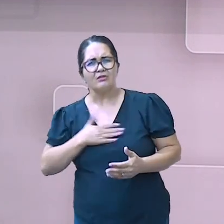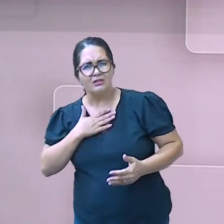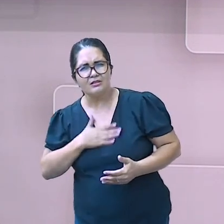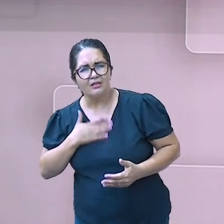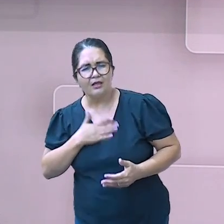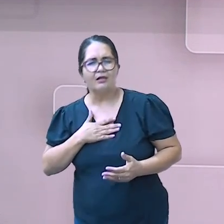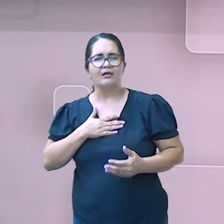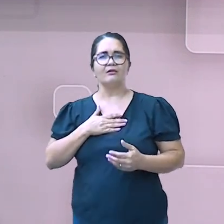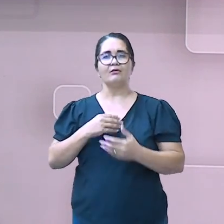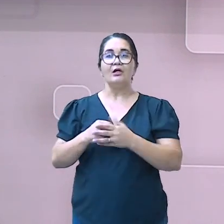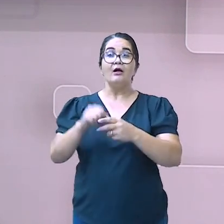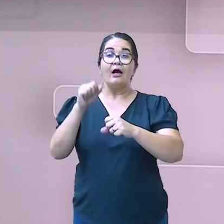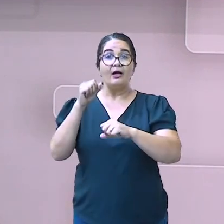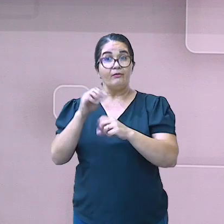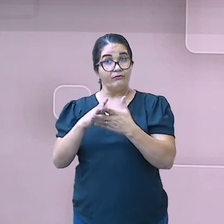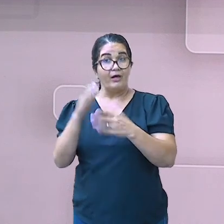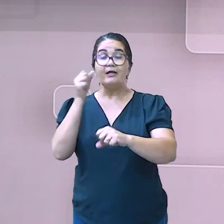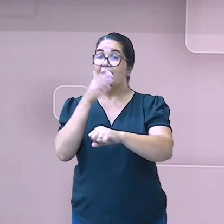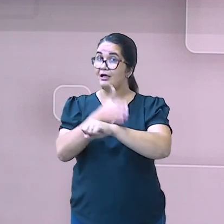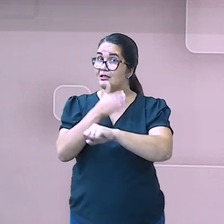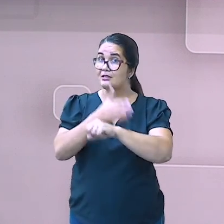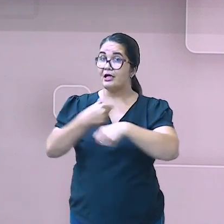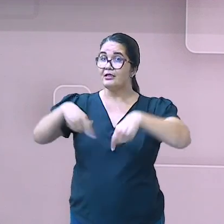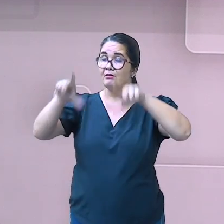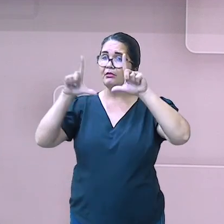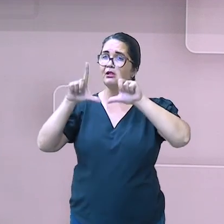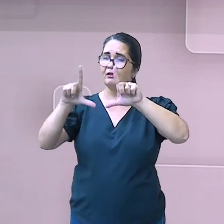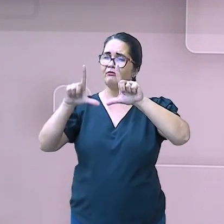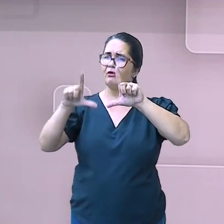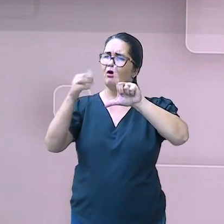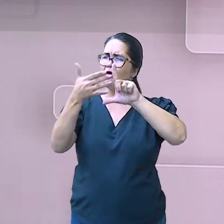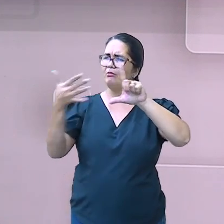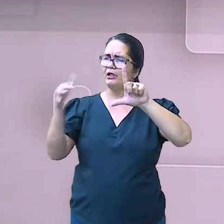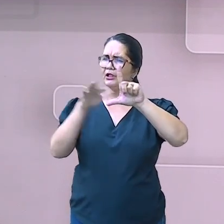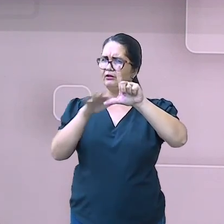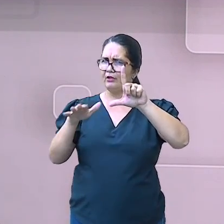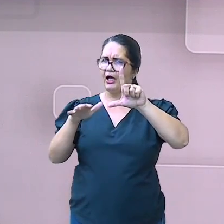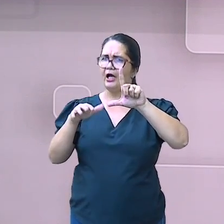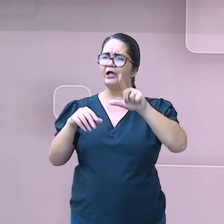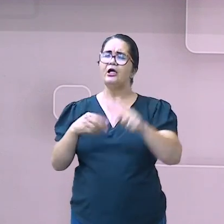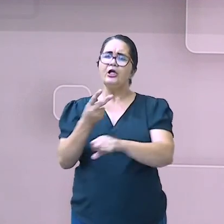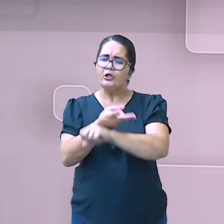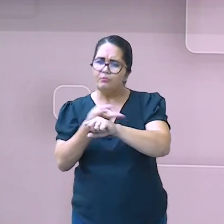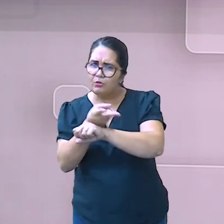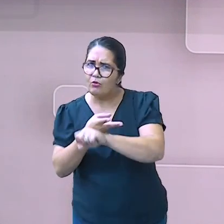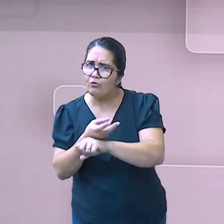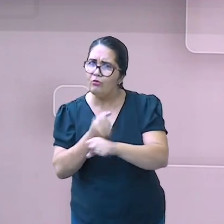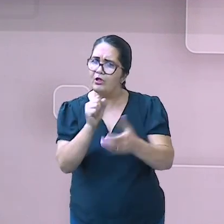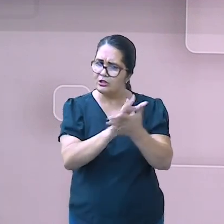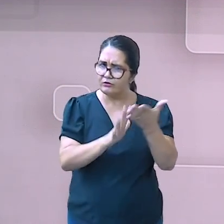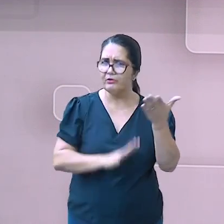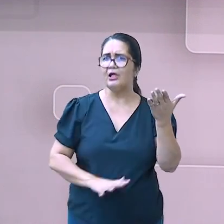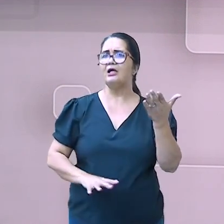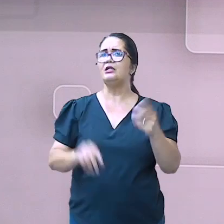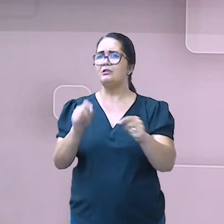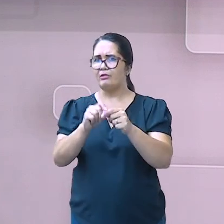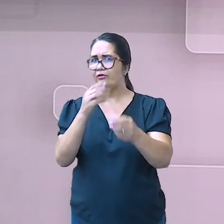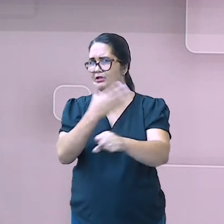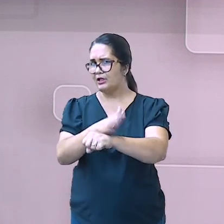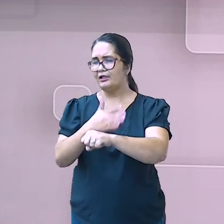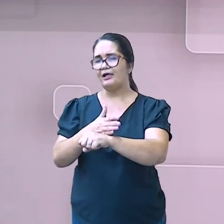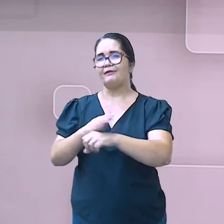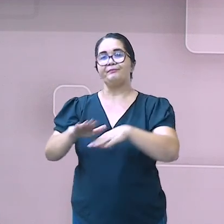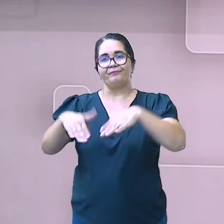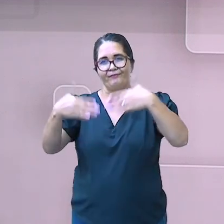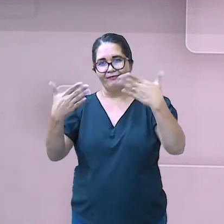na plataforma, procure lá uma atividade para você fazer com o seu professor também, tá? E para